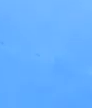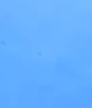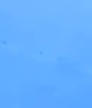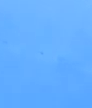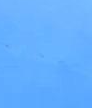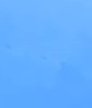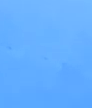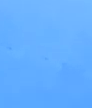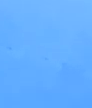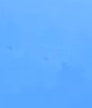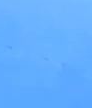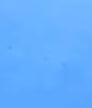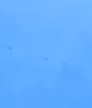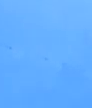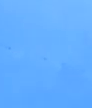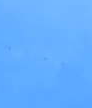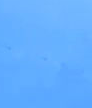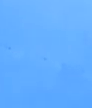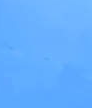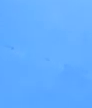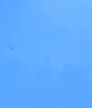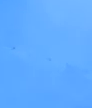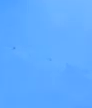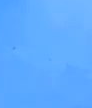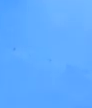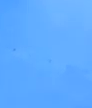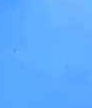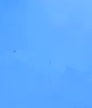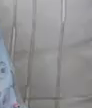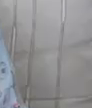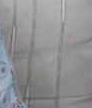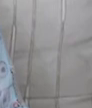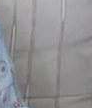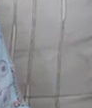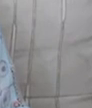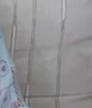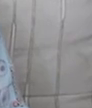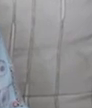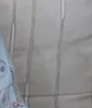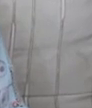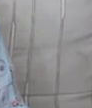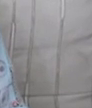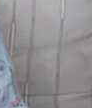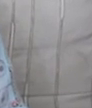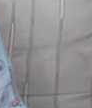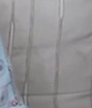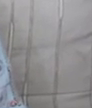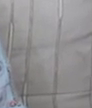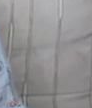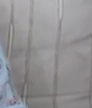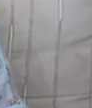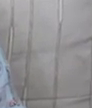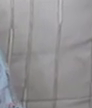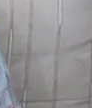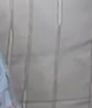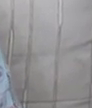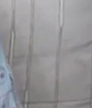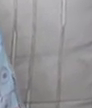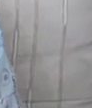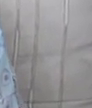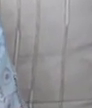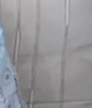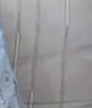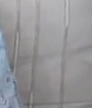foram negligenciadas. Em Rio Preto tem um grupo de apoio à adoção, que são os psicólogos do fórum que movimentam, e